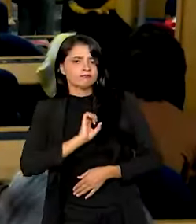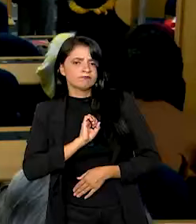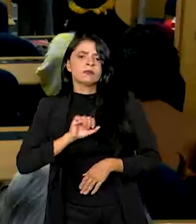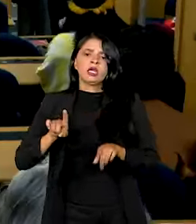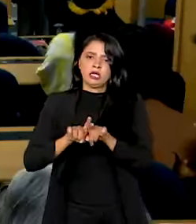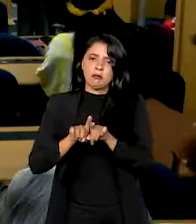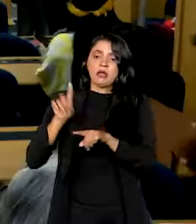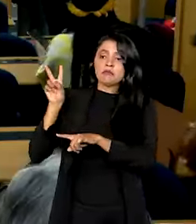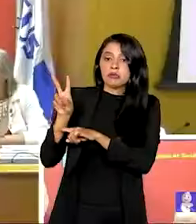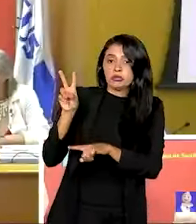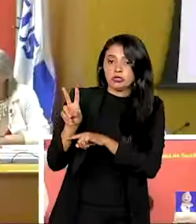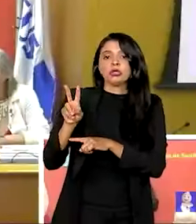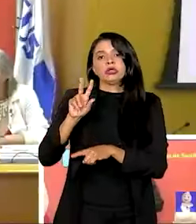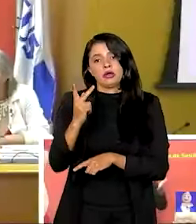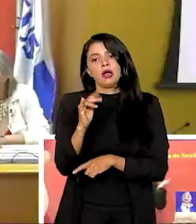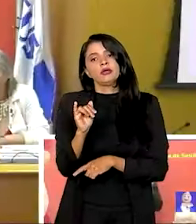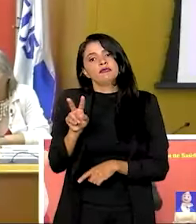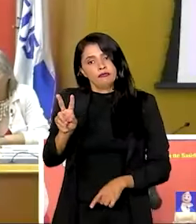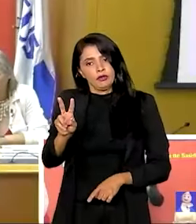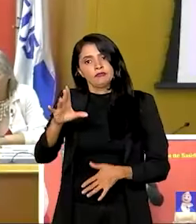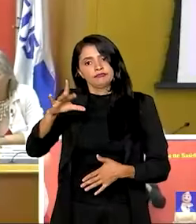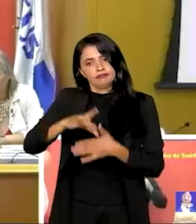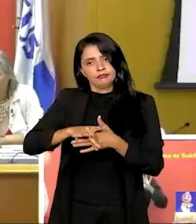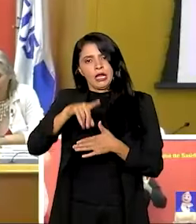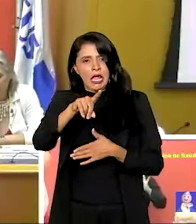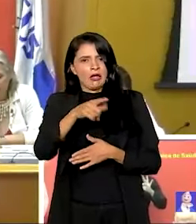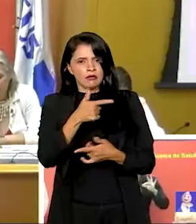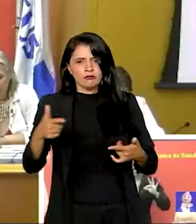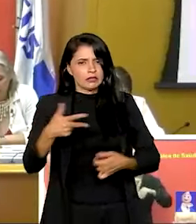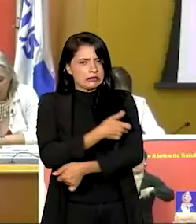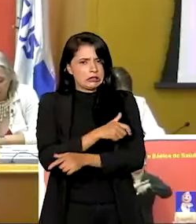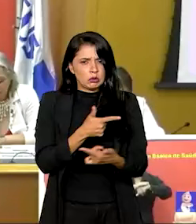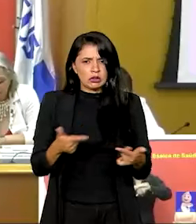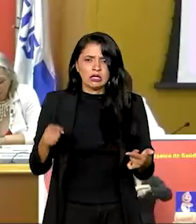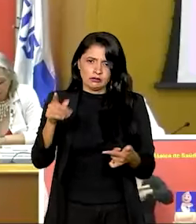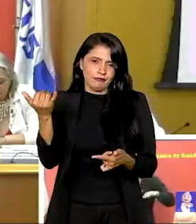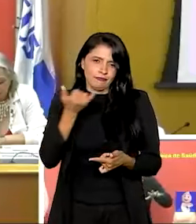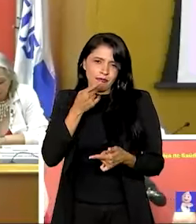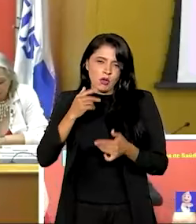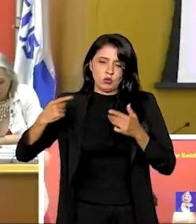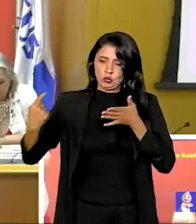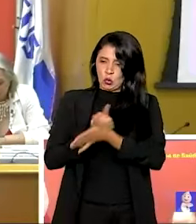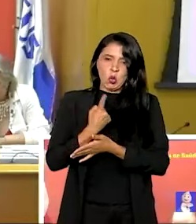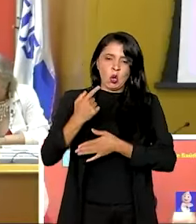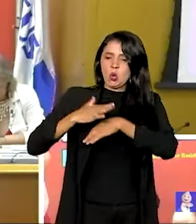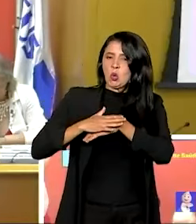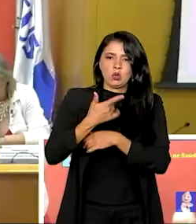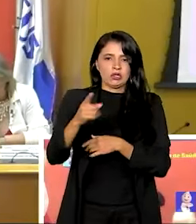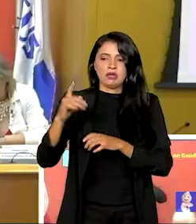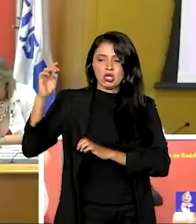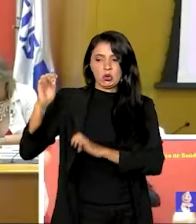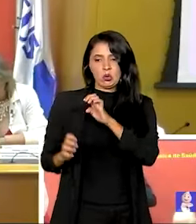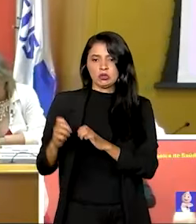de se proteger do HIV. Então não vai vir vacina, você falou de vacina, e não vai vir cura por parte da